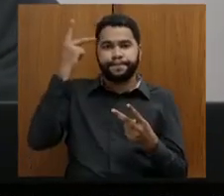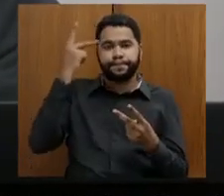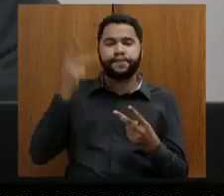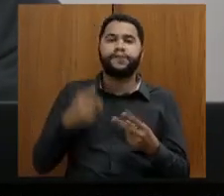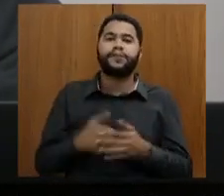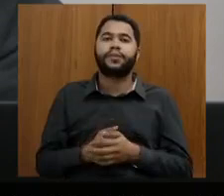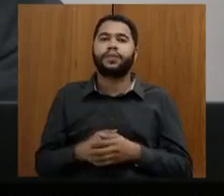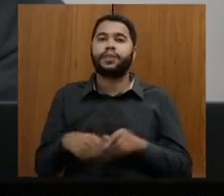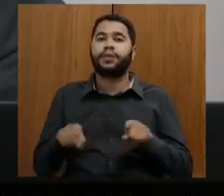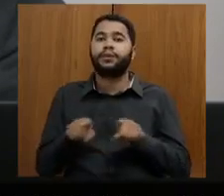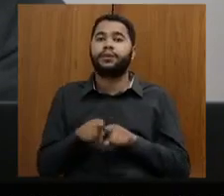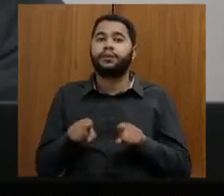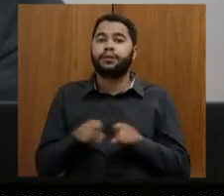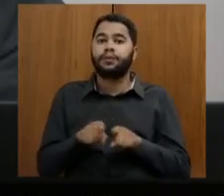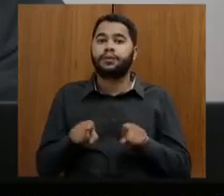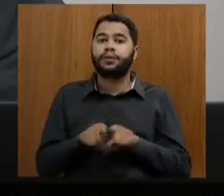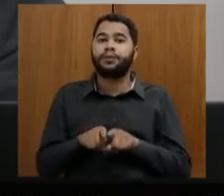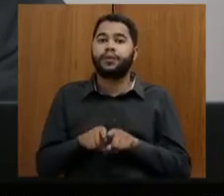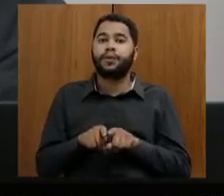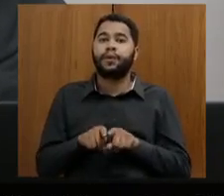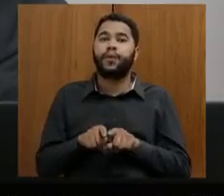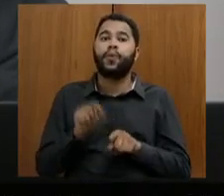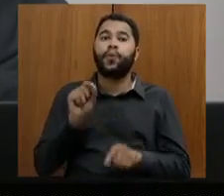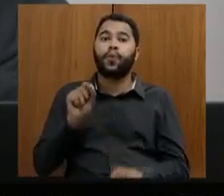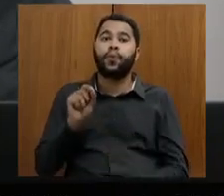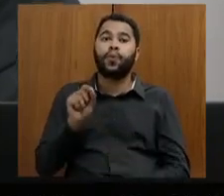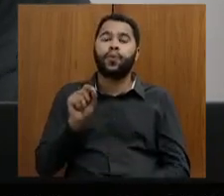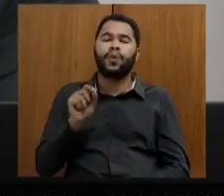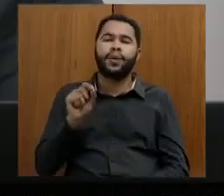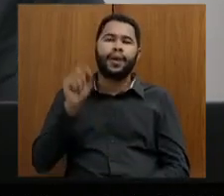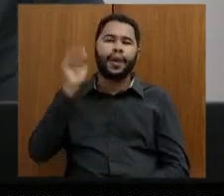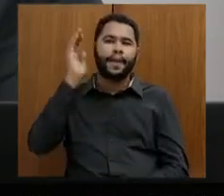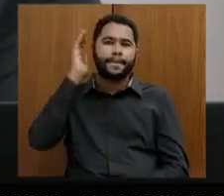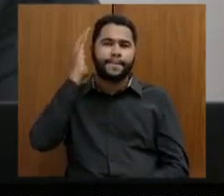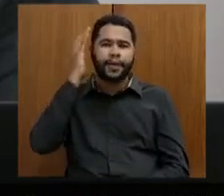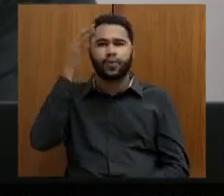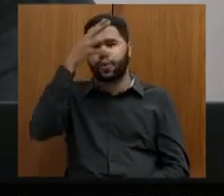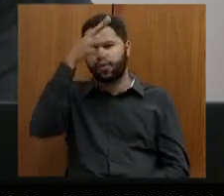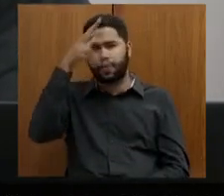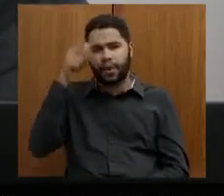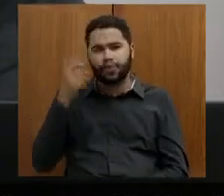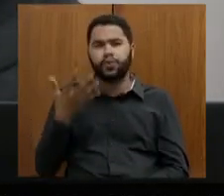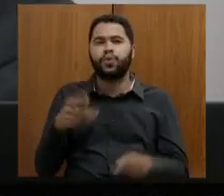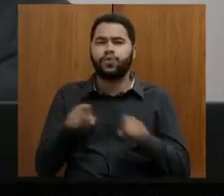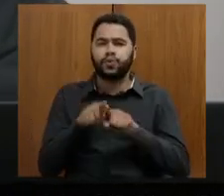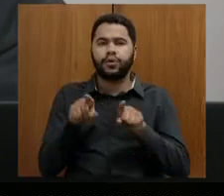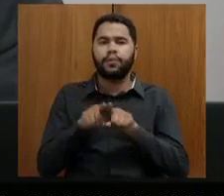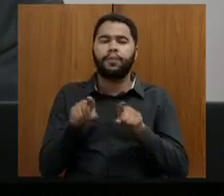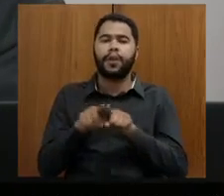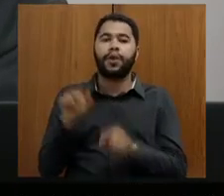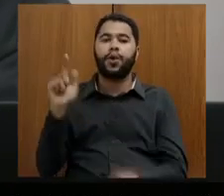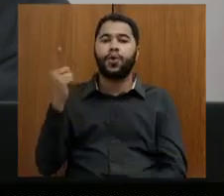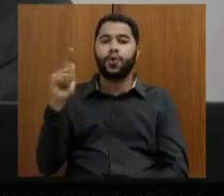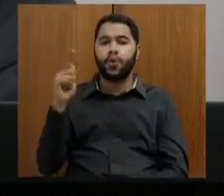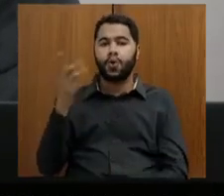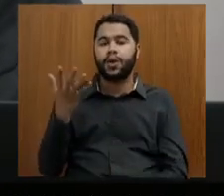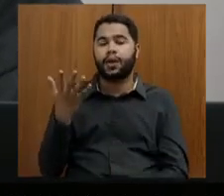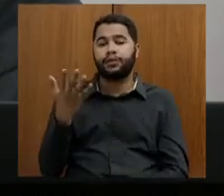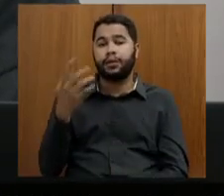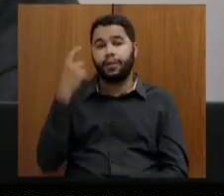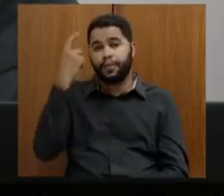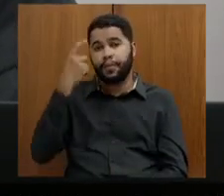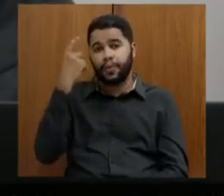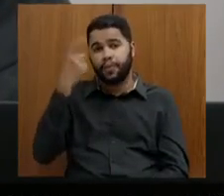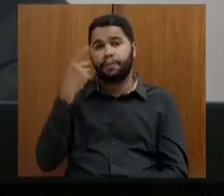e também com Mato Grosso ali naquela parte de cima e Goiás são as grandes preocupações